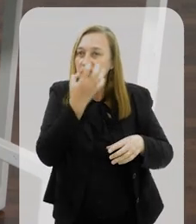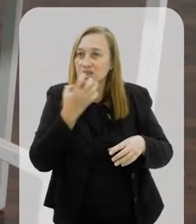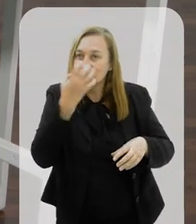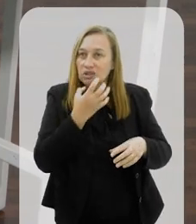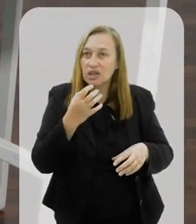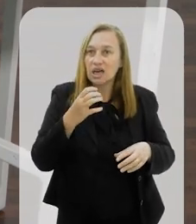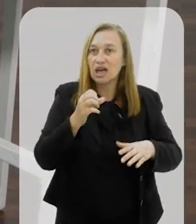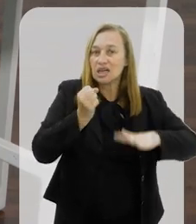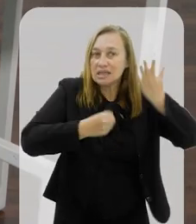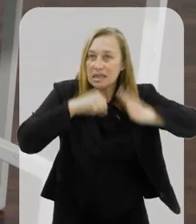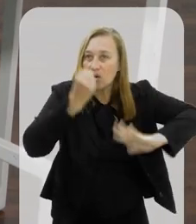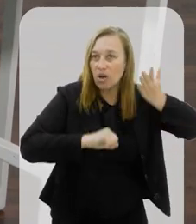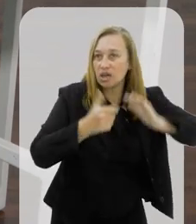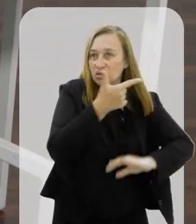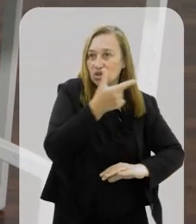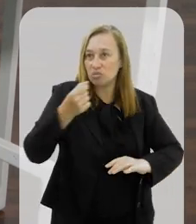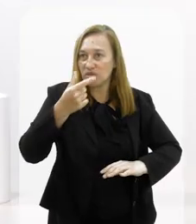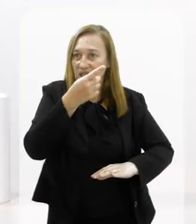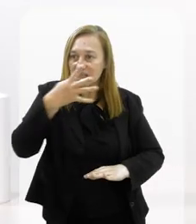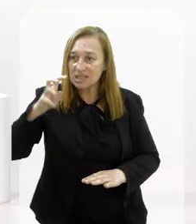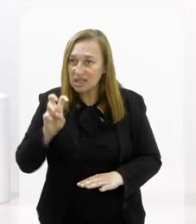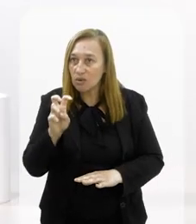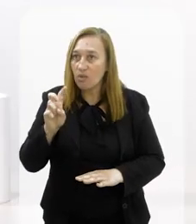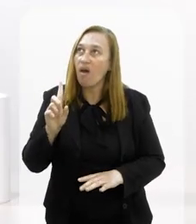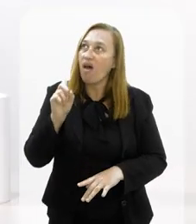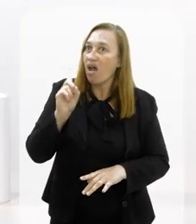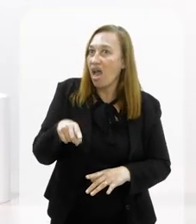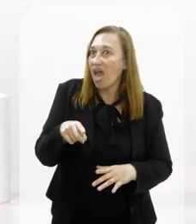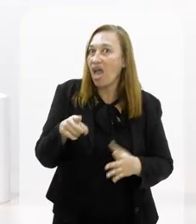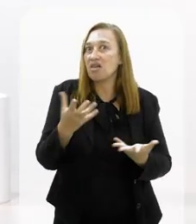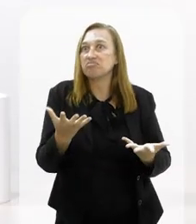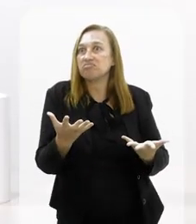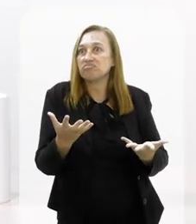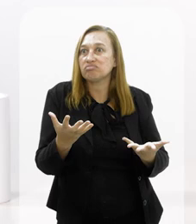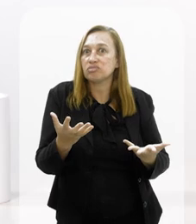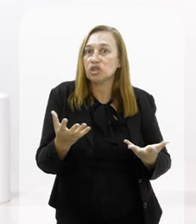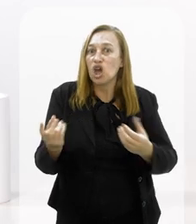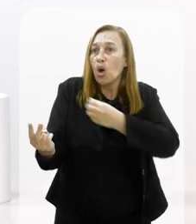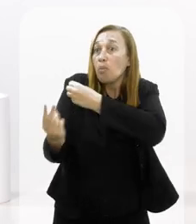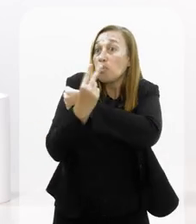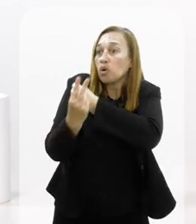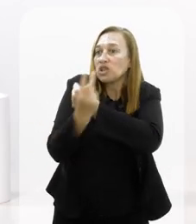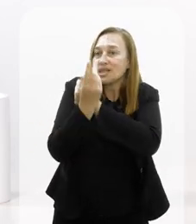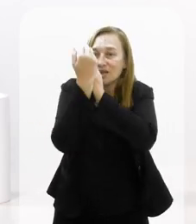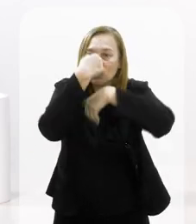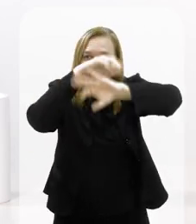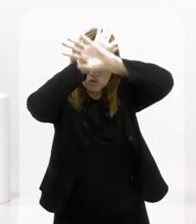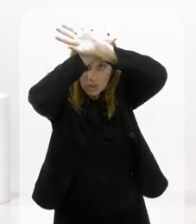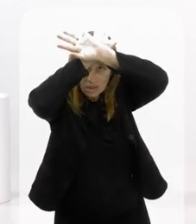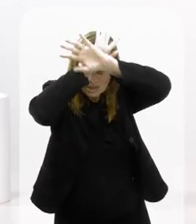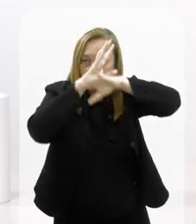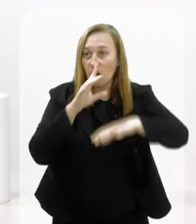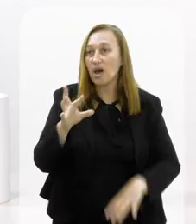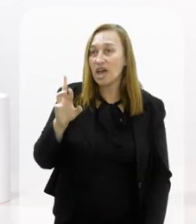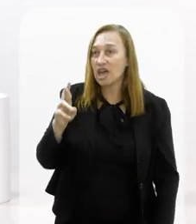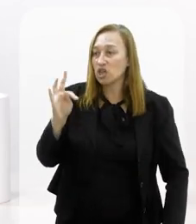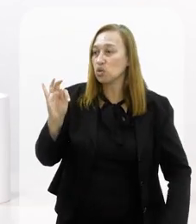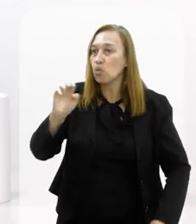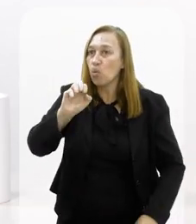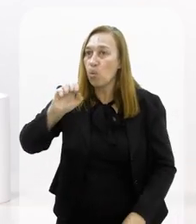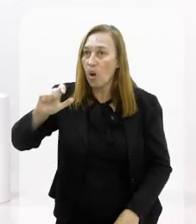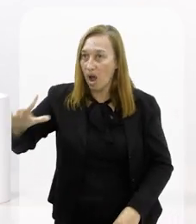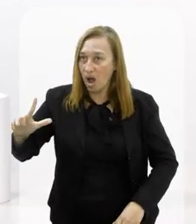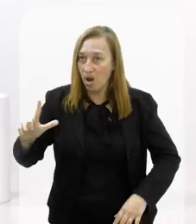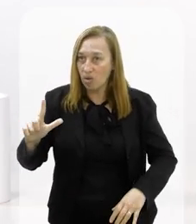Salgueiro 2025 é o Salgueiro de corpo fechado né é uma um retorno do Salgueiro à espiritualidade é um